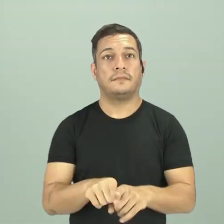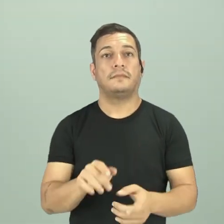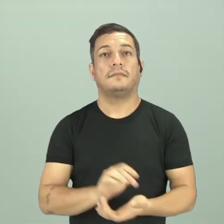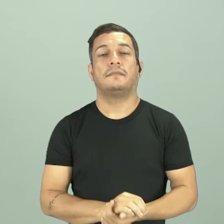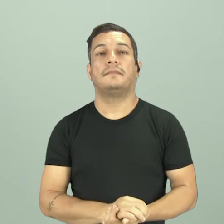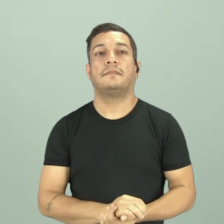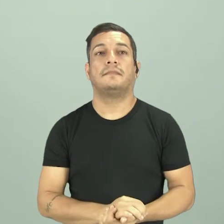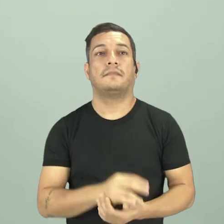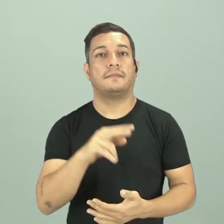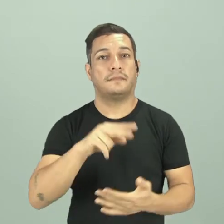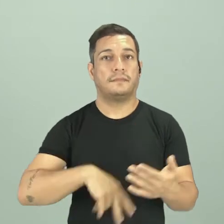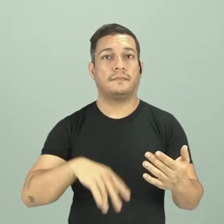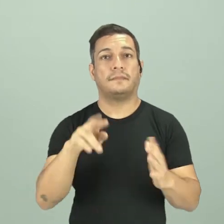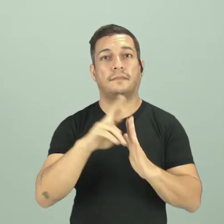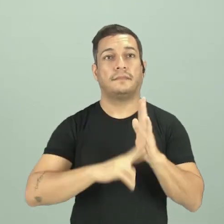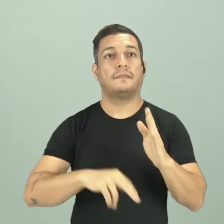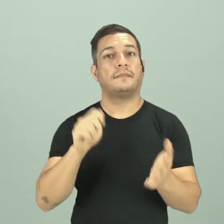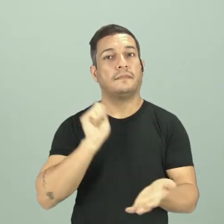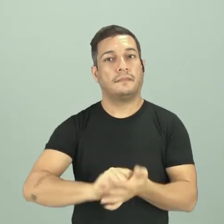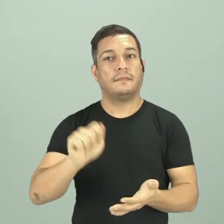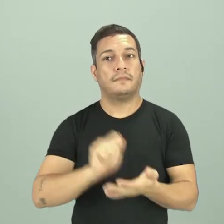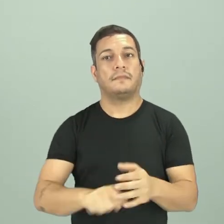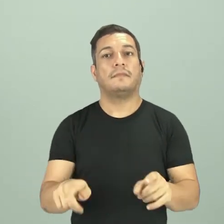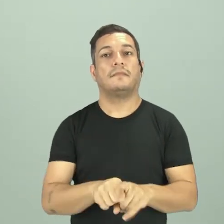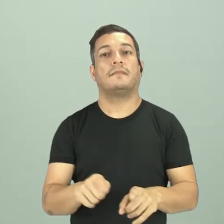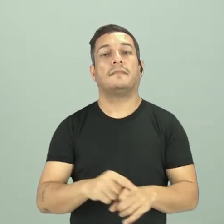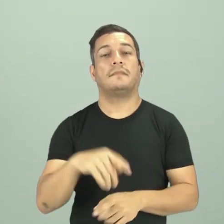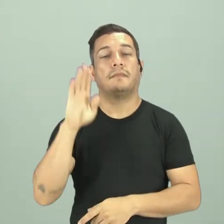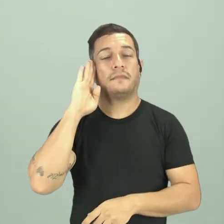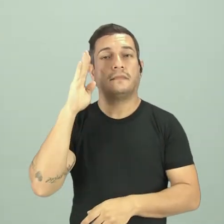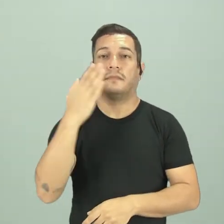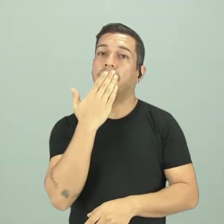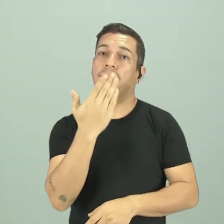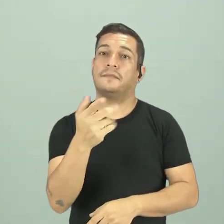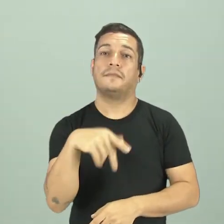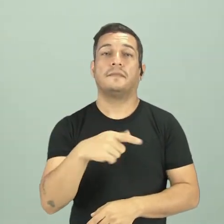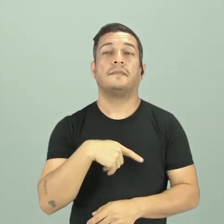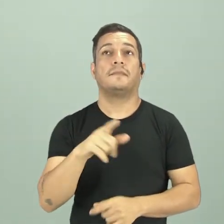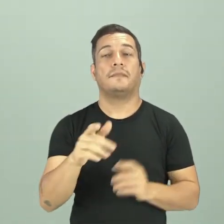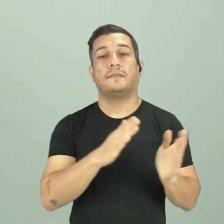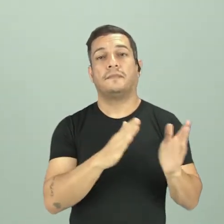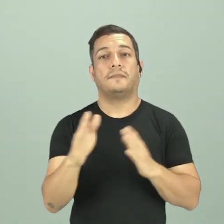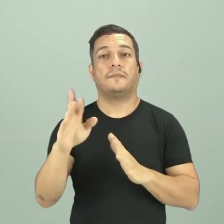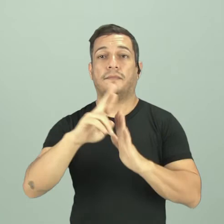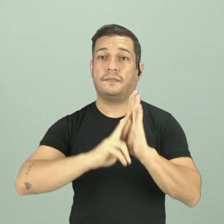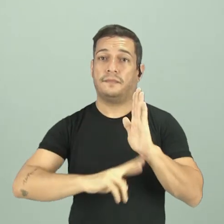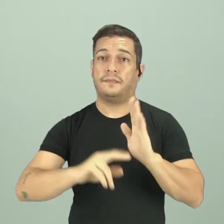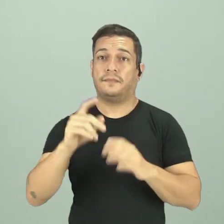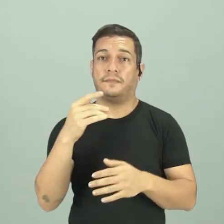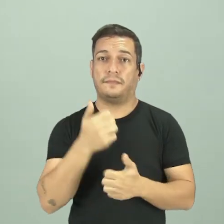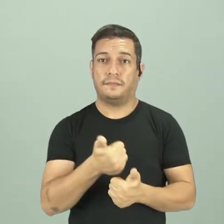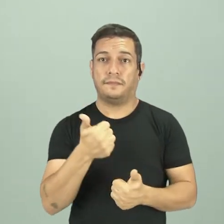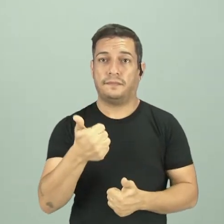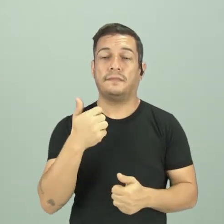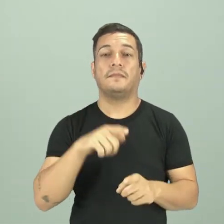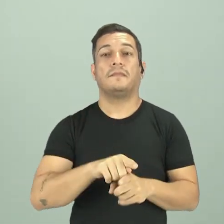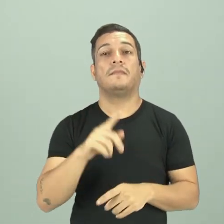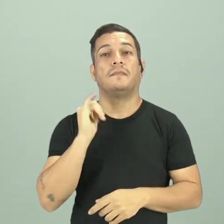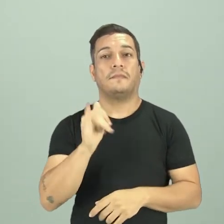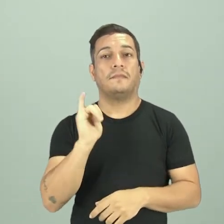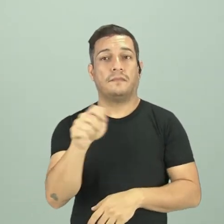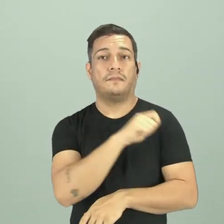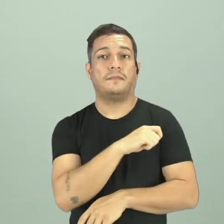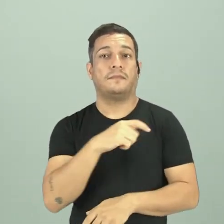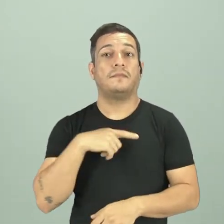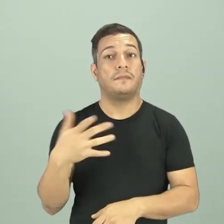alunos. Leiam redações e escrevam. E aí, de preferência, como a gente está ali caminhando para uma redação nota 1000, eu sempre falo para os meus alunos,